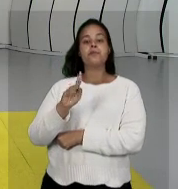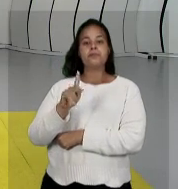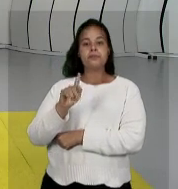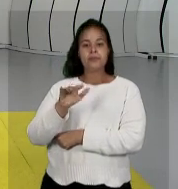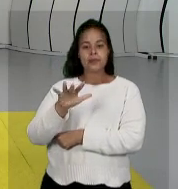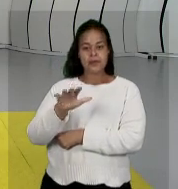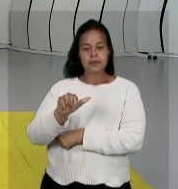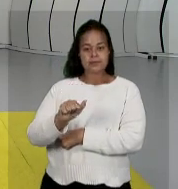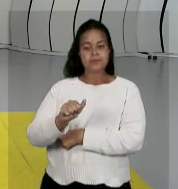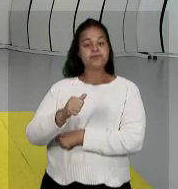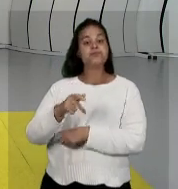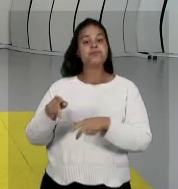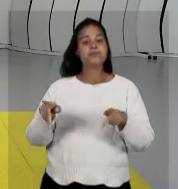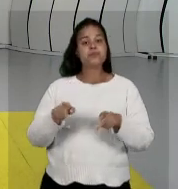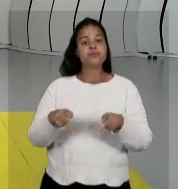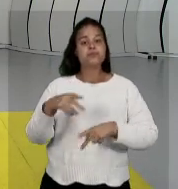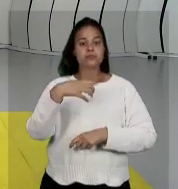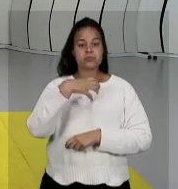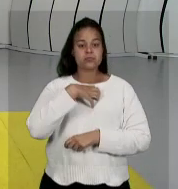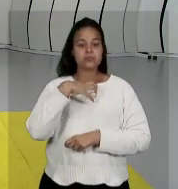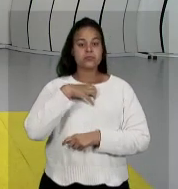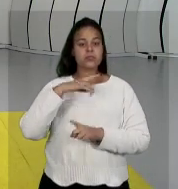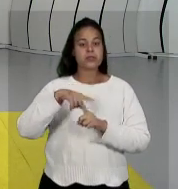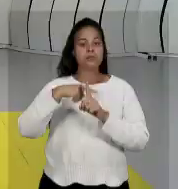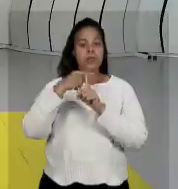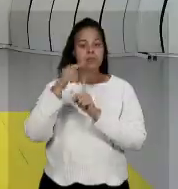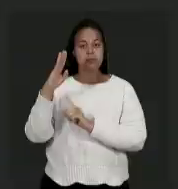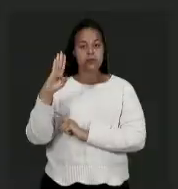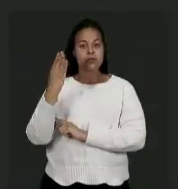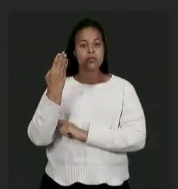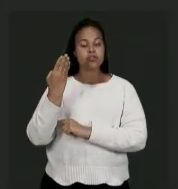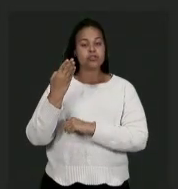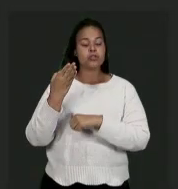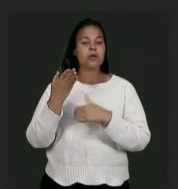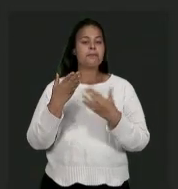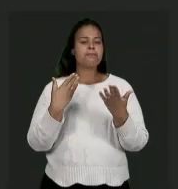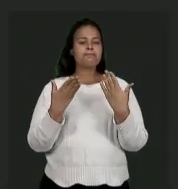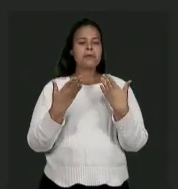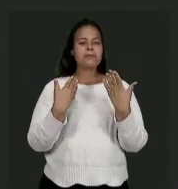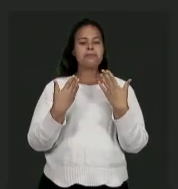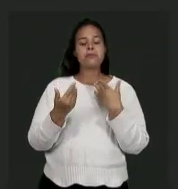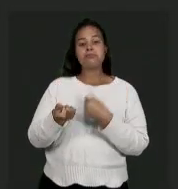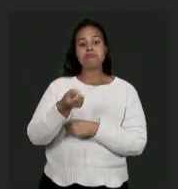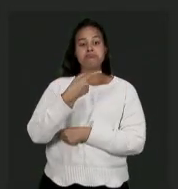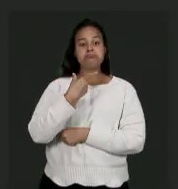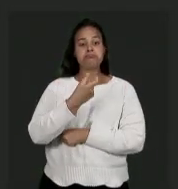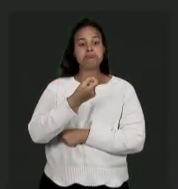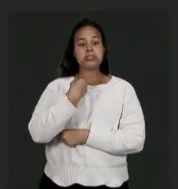e hoje nós vamos conversar sobre medicamentos.